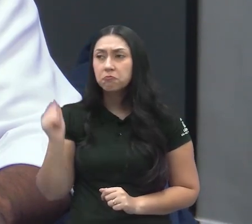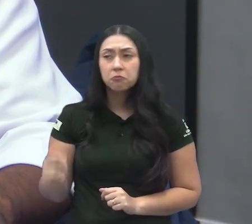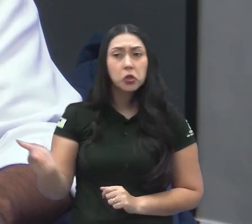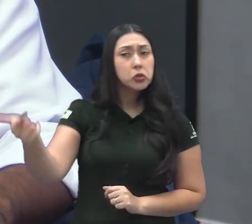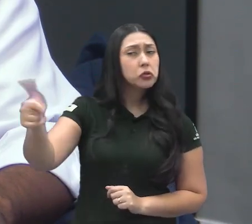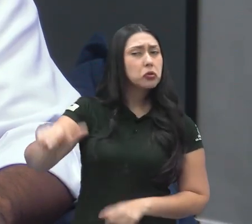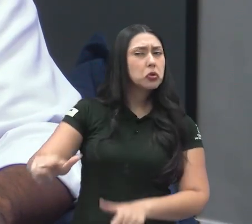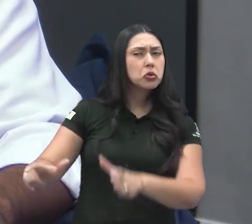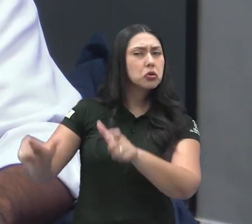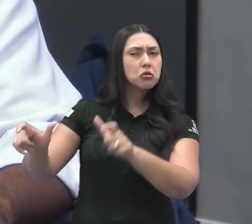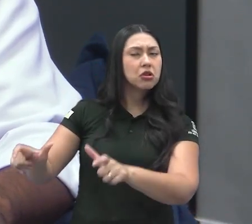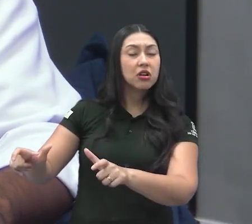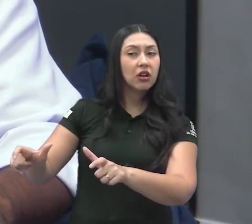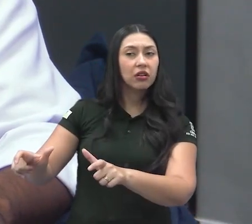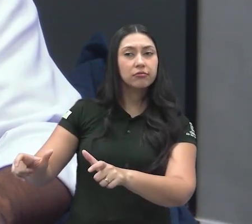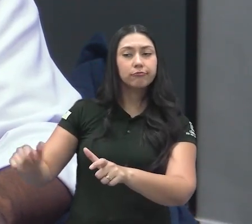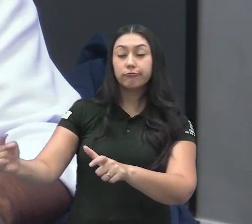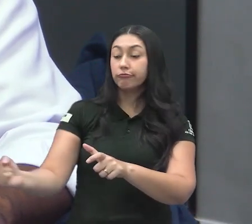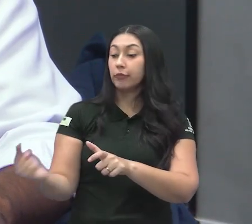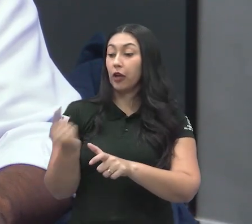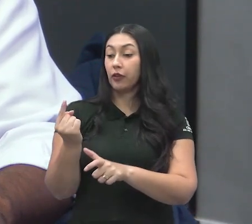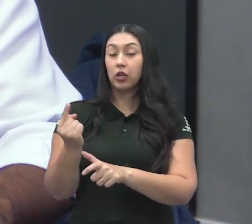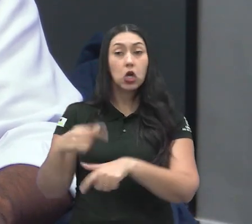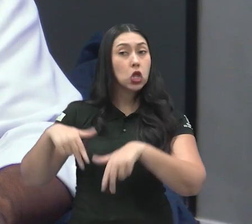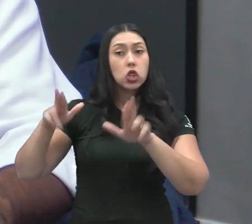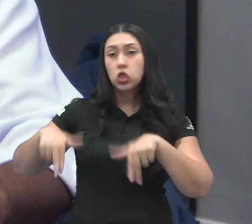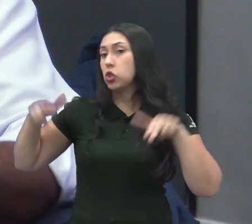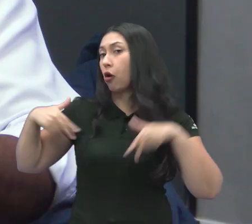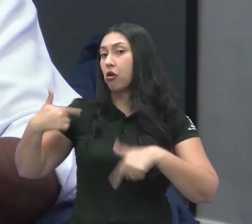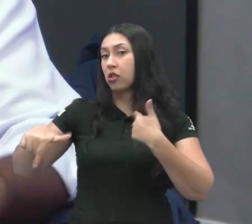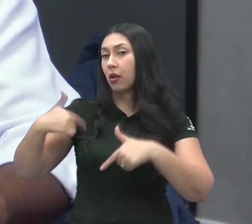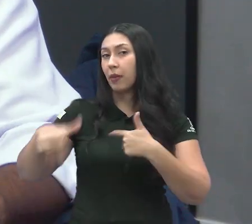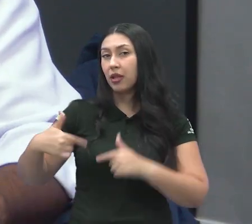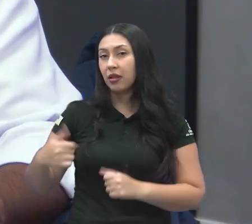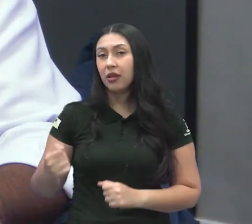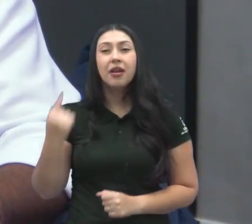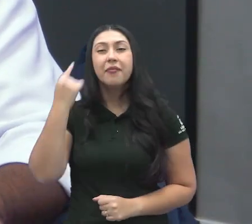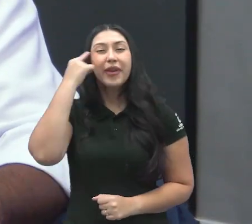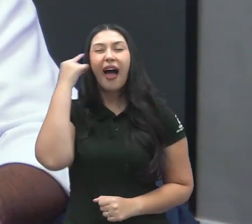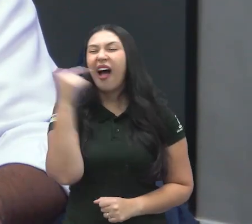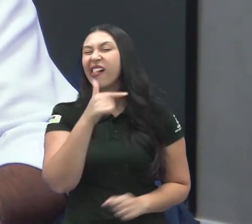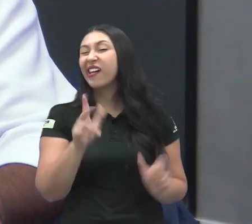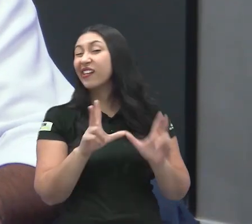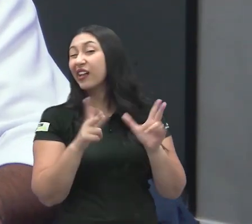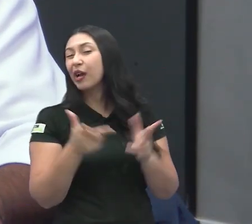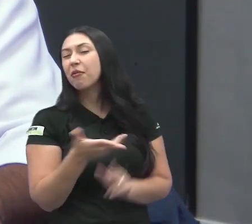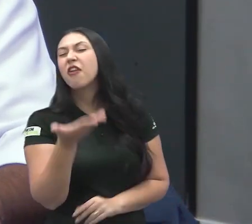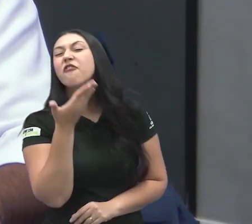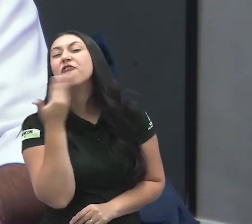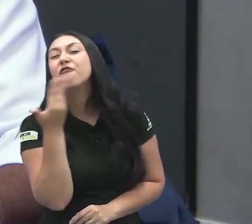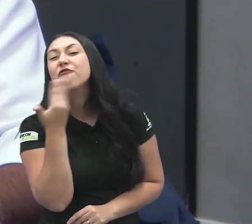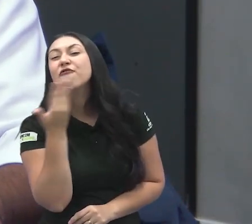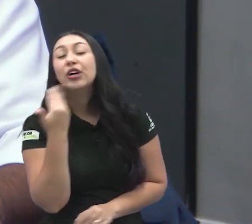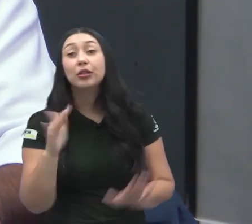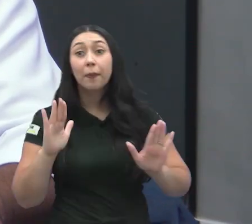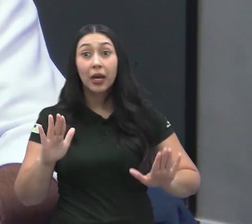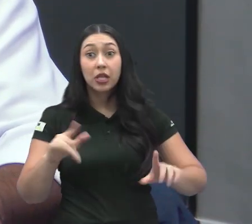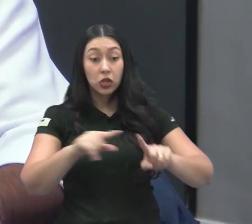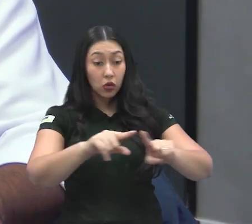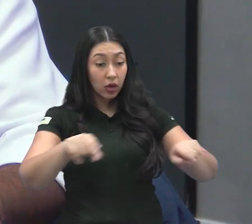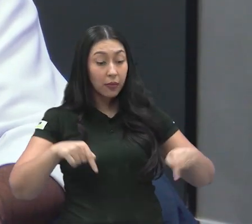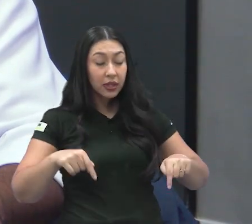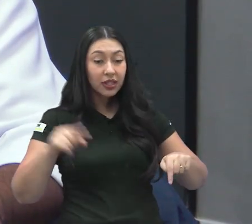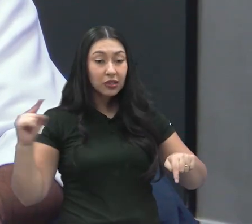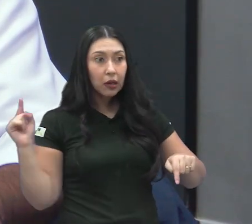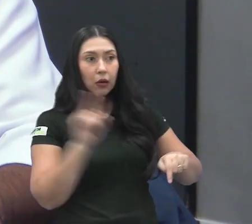outro segmento e nunca tinha trabalhado, falou, acho que na Câmara é moleza. Só que ela chegou no meu gabinete